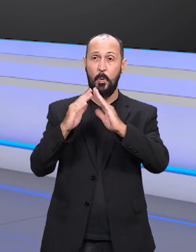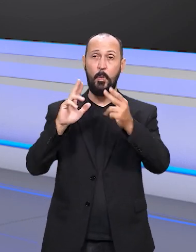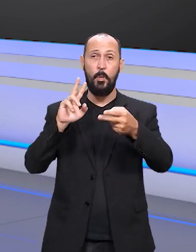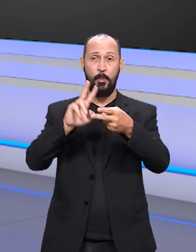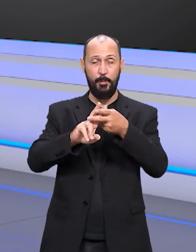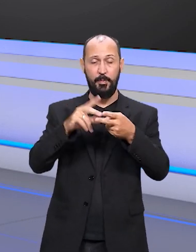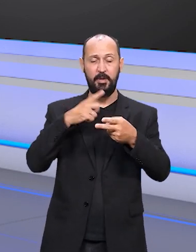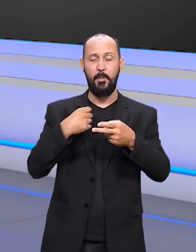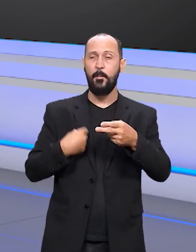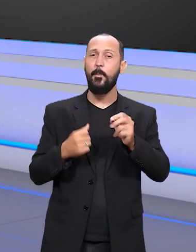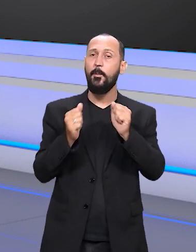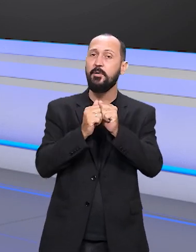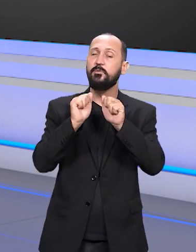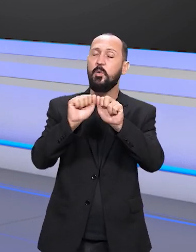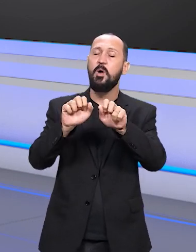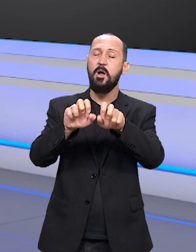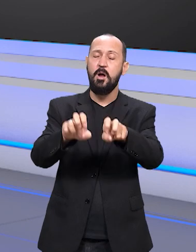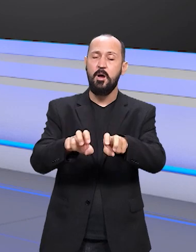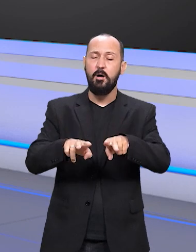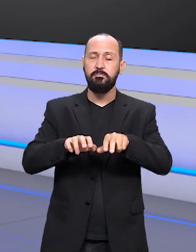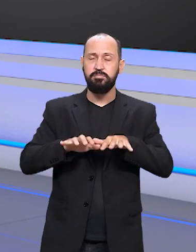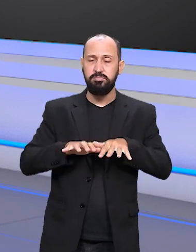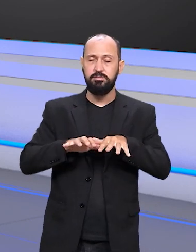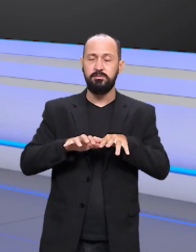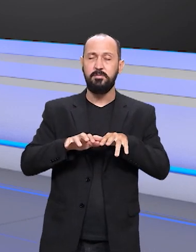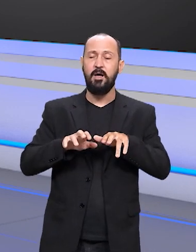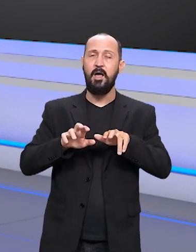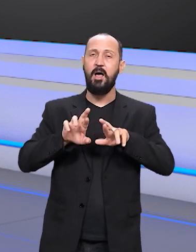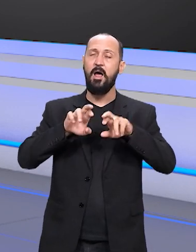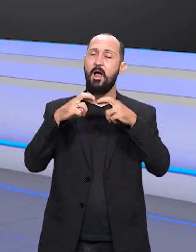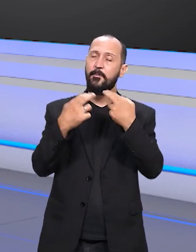Grosso do Sul participaram de sessão da Assembleia e